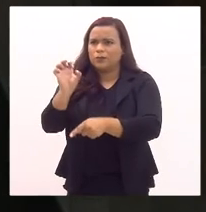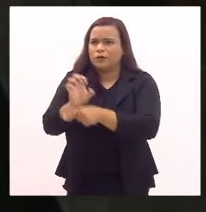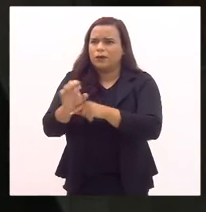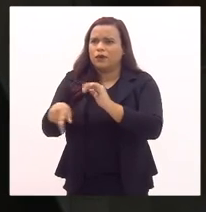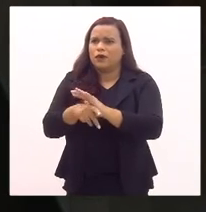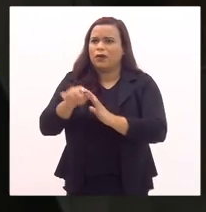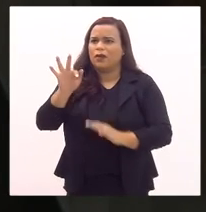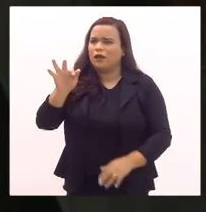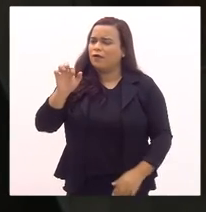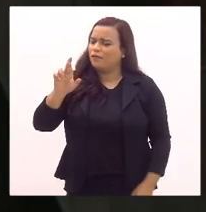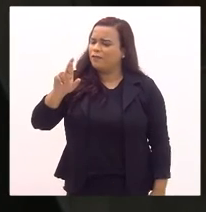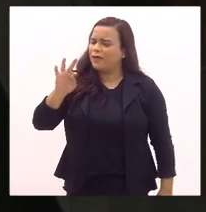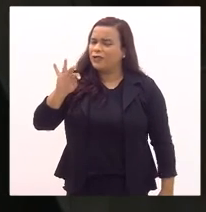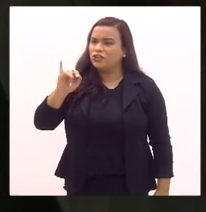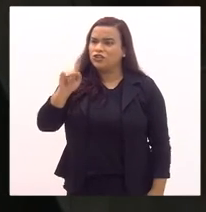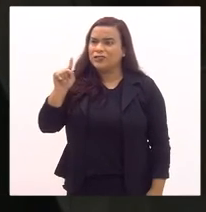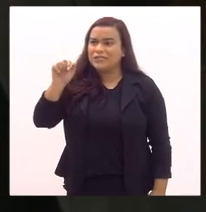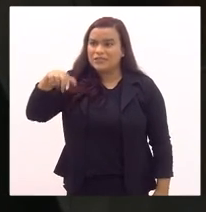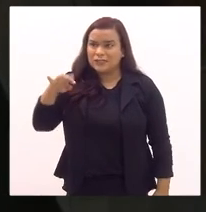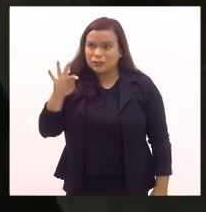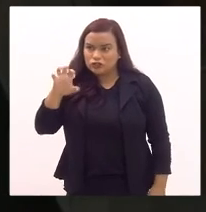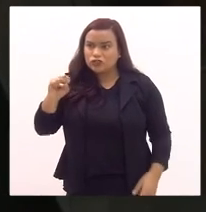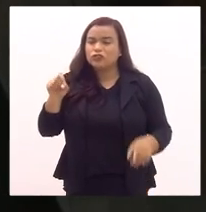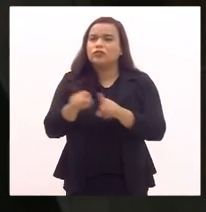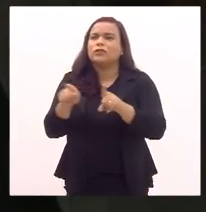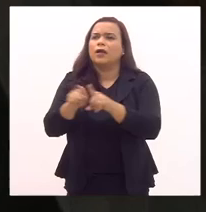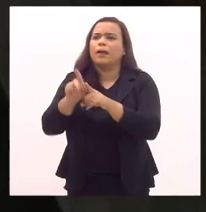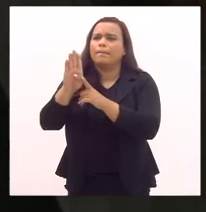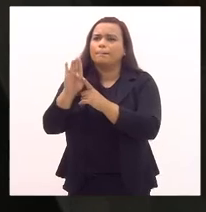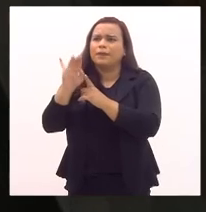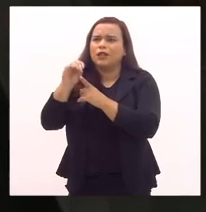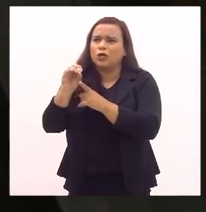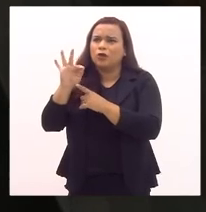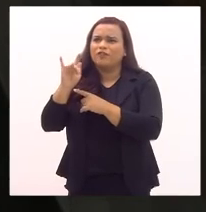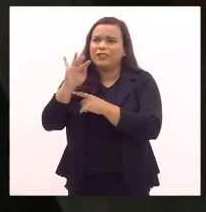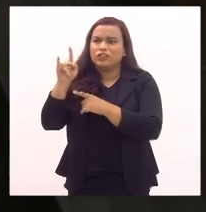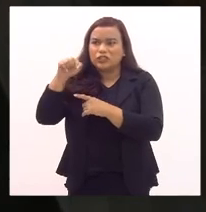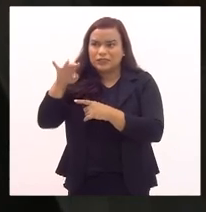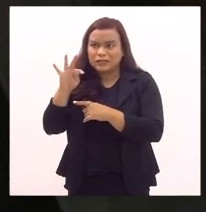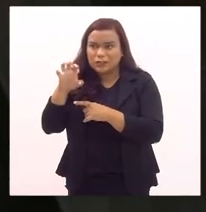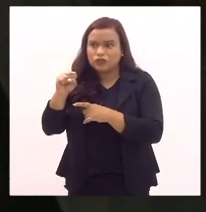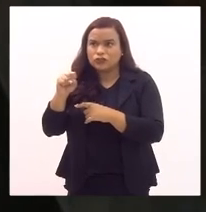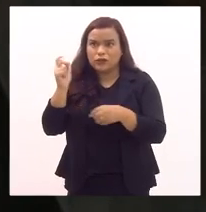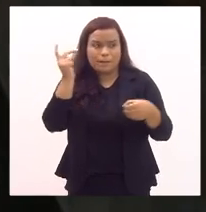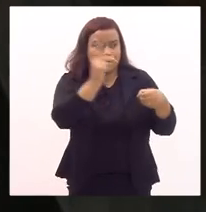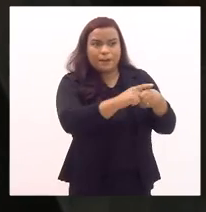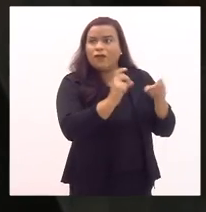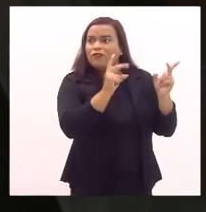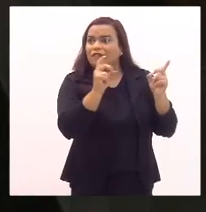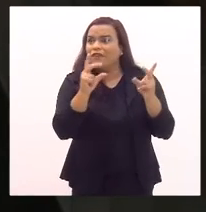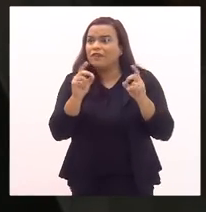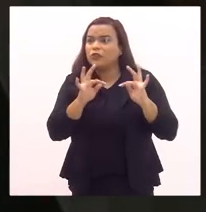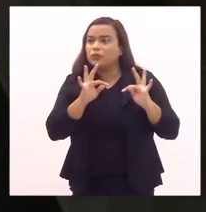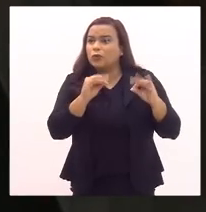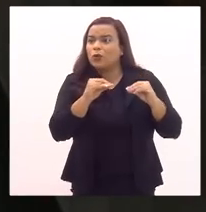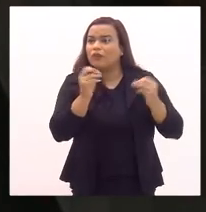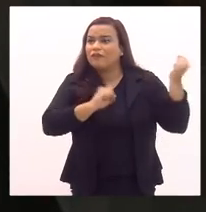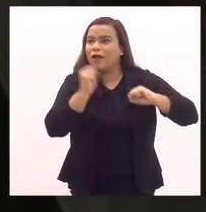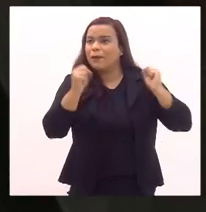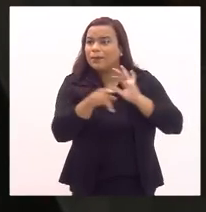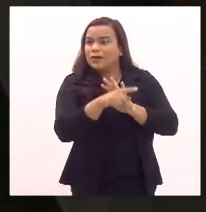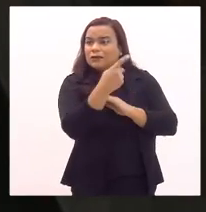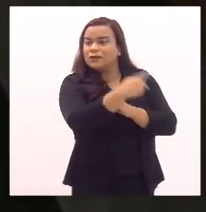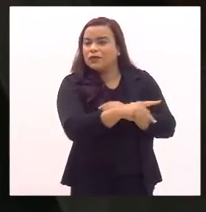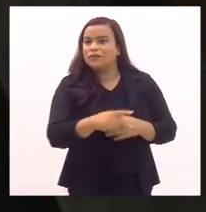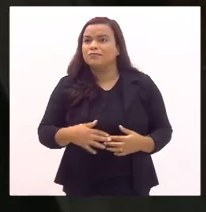fertilizantes e biofertilizante a Petrobras vendeu todas as suas fábricas de fertilizante se desvencilhou delas hoje nós